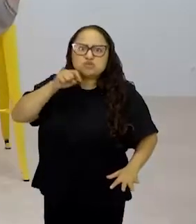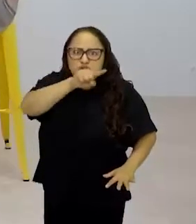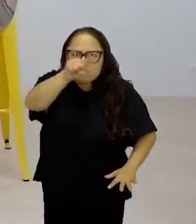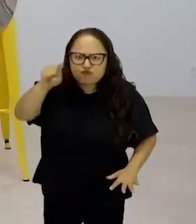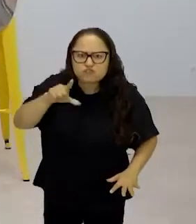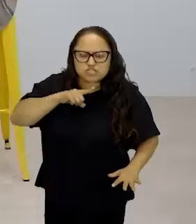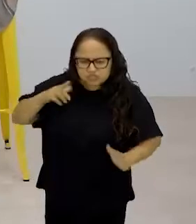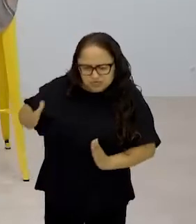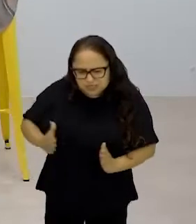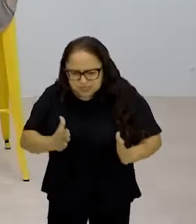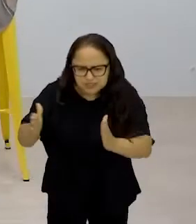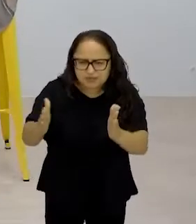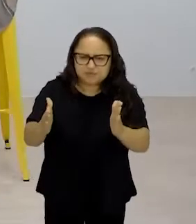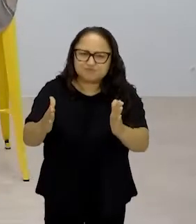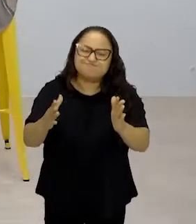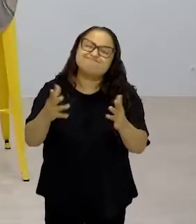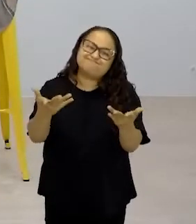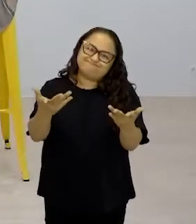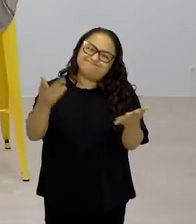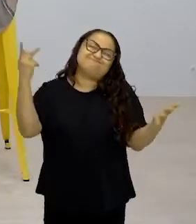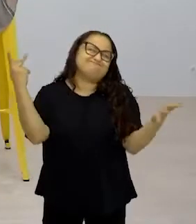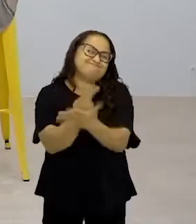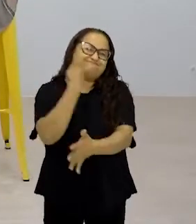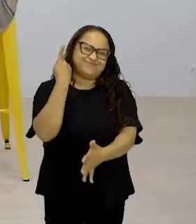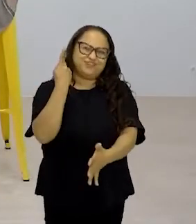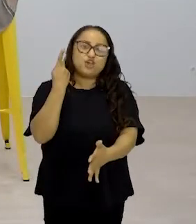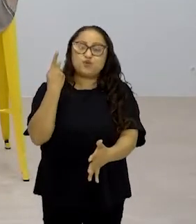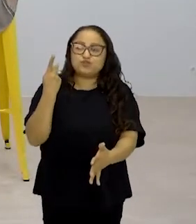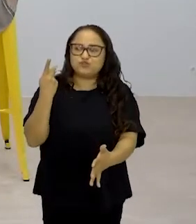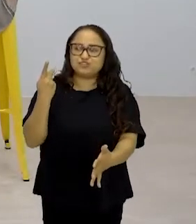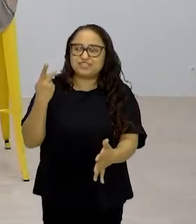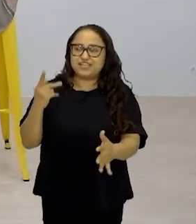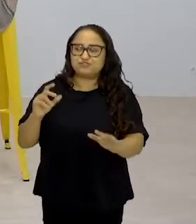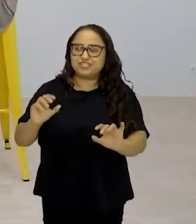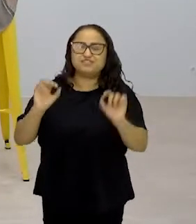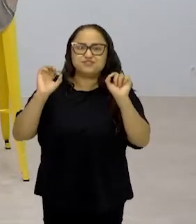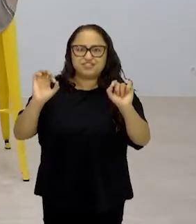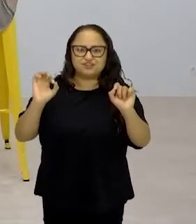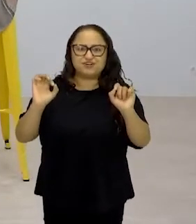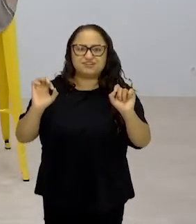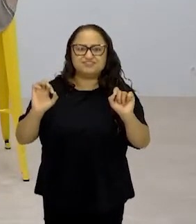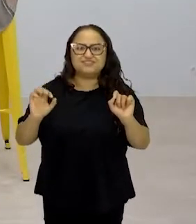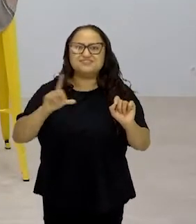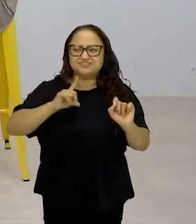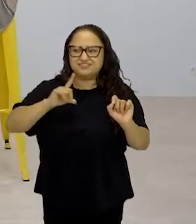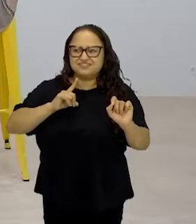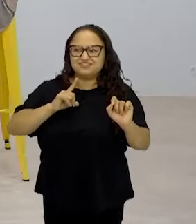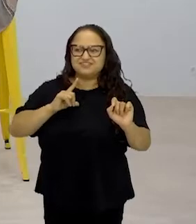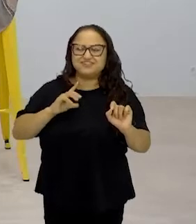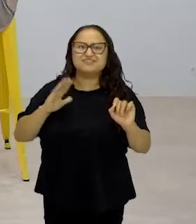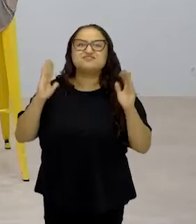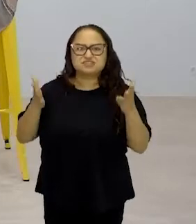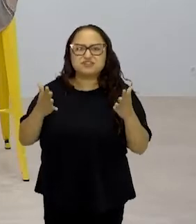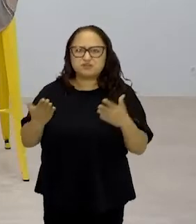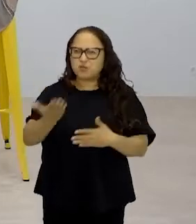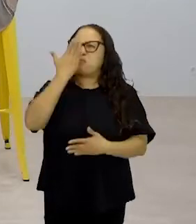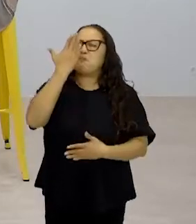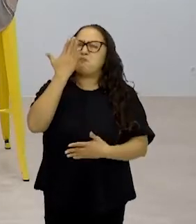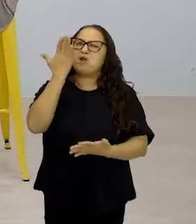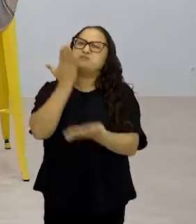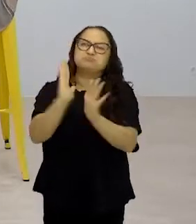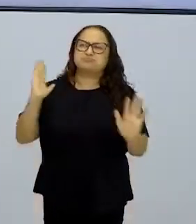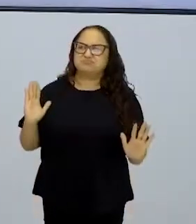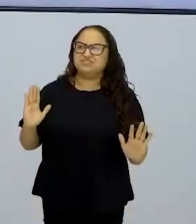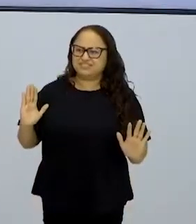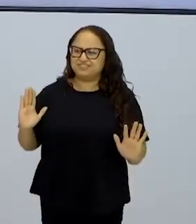por esse caminho, eu tô te falando, vai dar errado. Entendeu? Se você quiser ir, já tô te avisando que você vai quebrar a cara, viu, Jennifer?